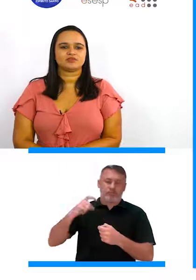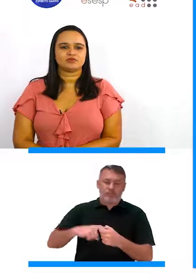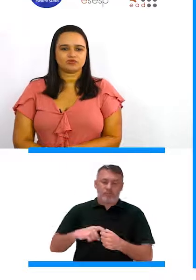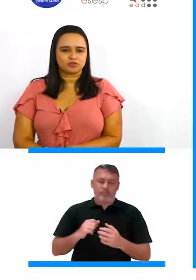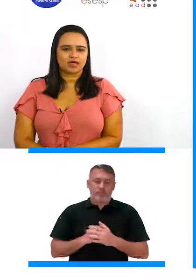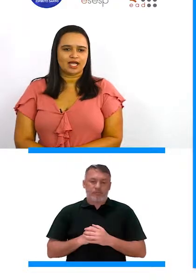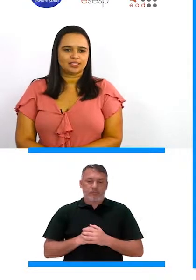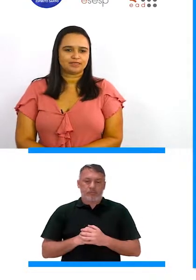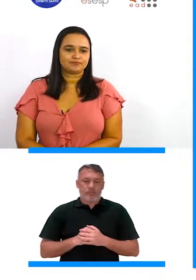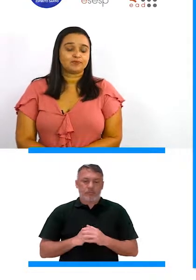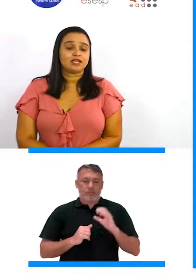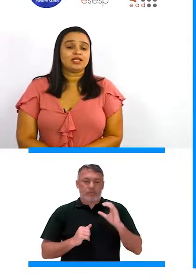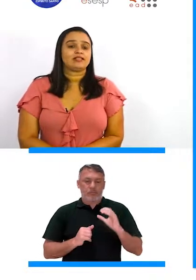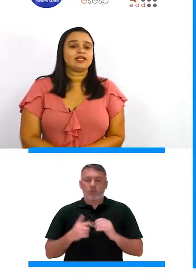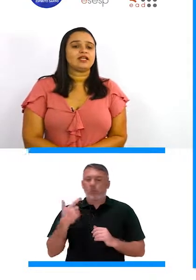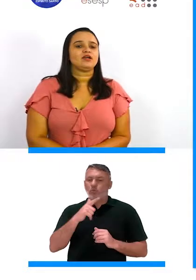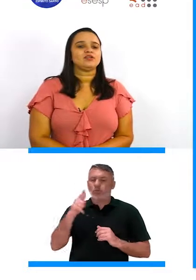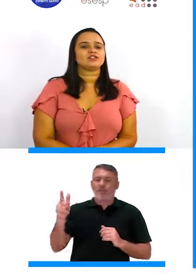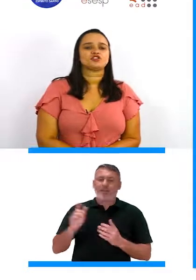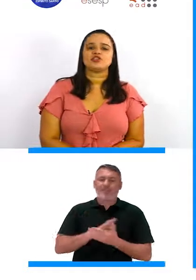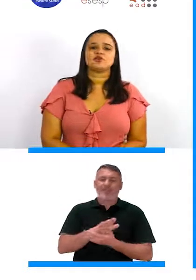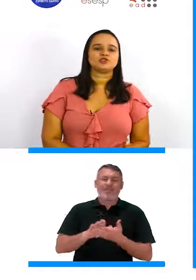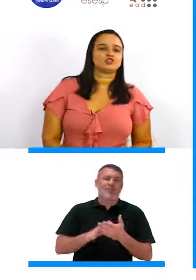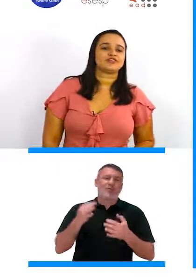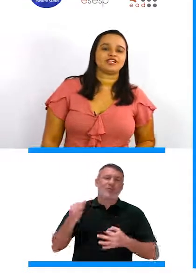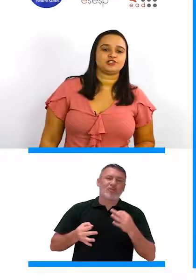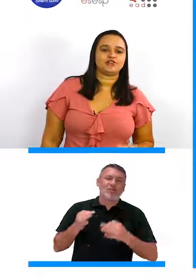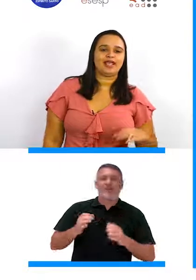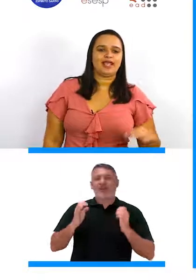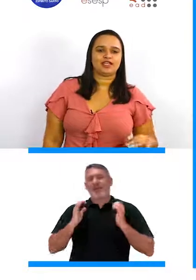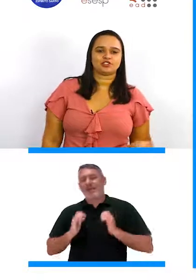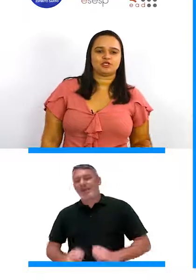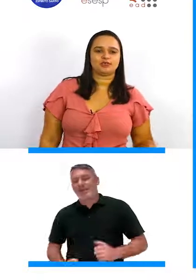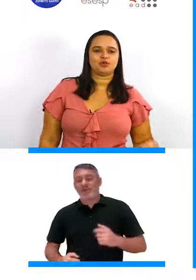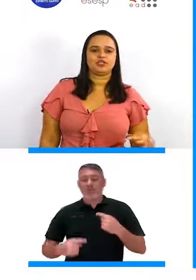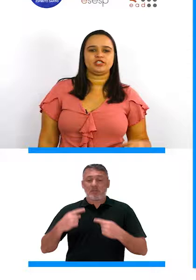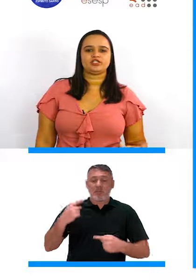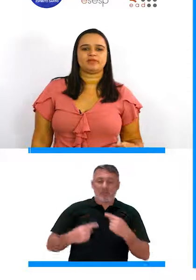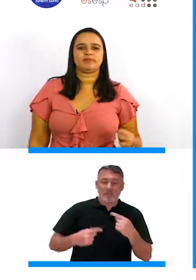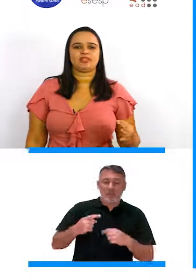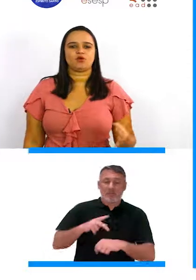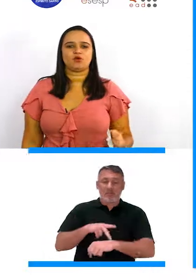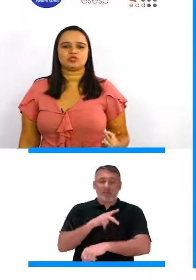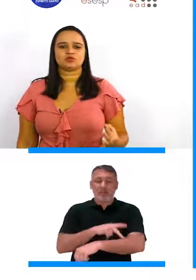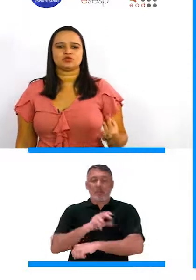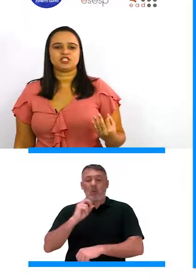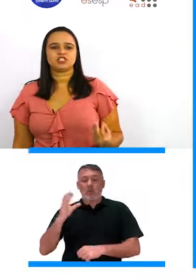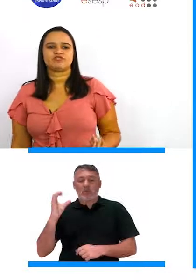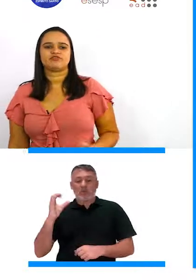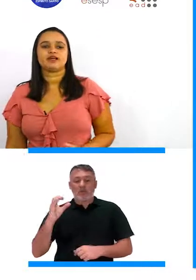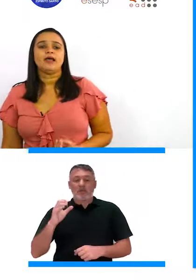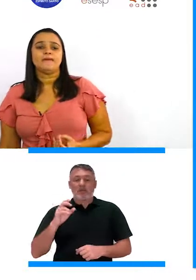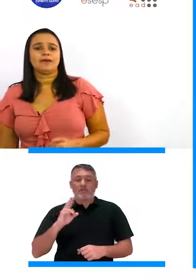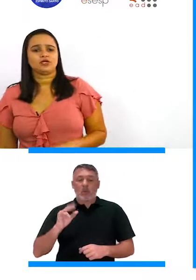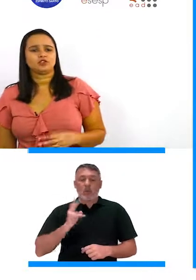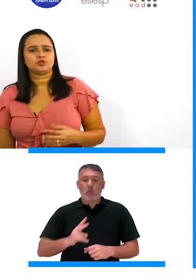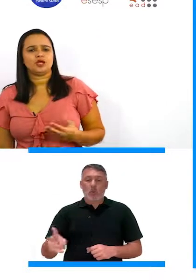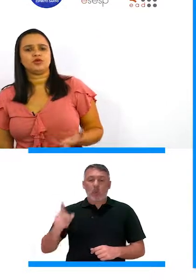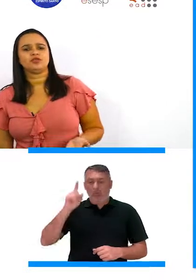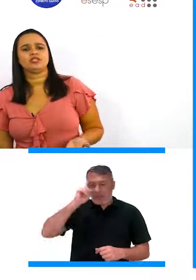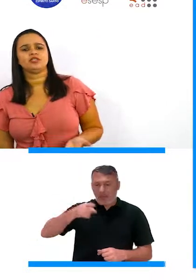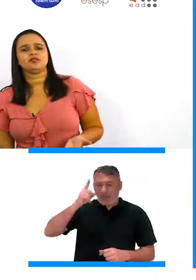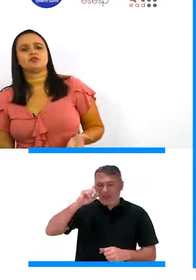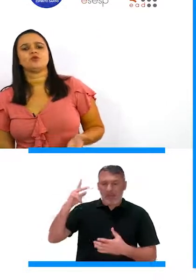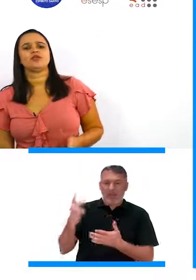elas vinculadas. D. Não existe nenhuma justificativa ética, política, pedagógica ou científica para